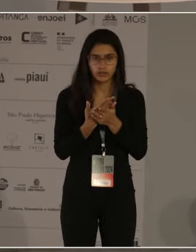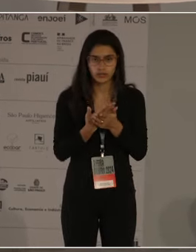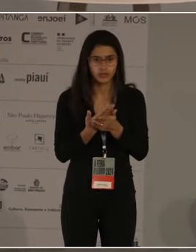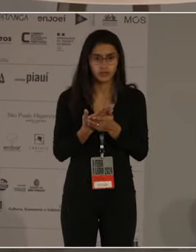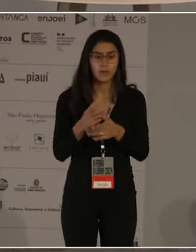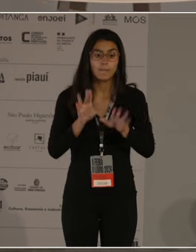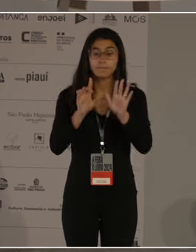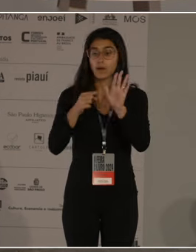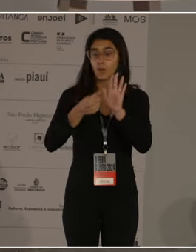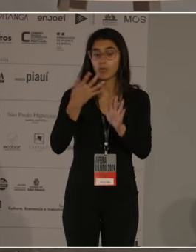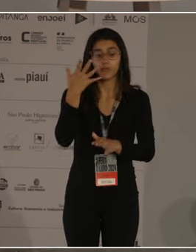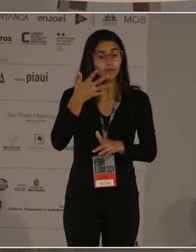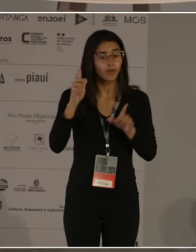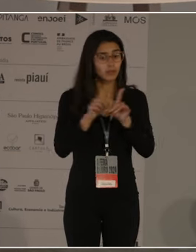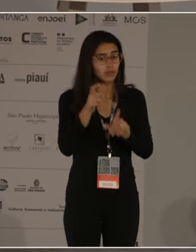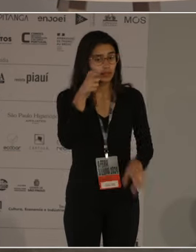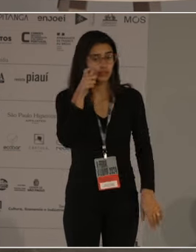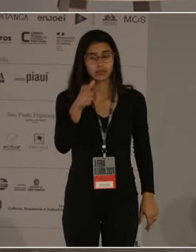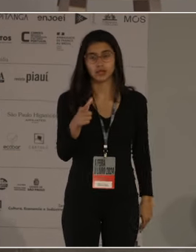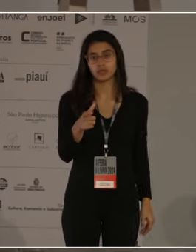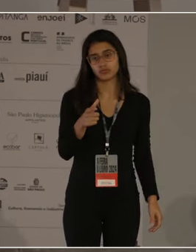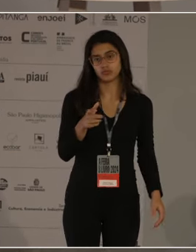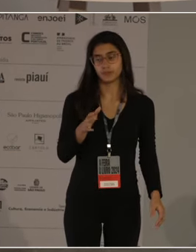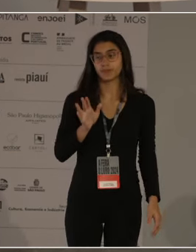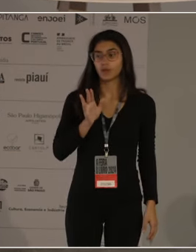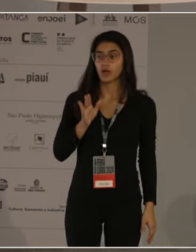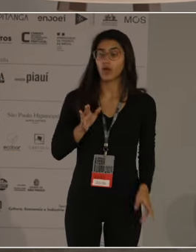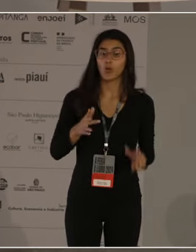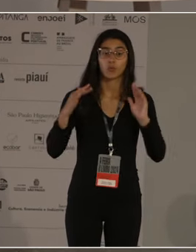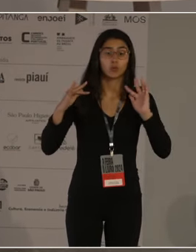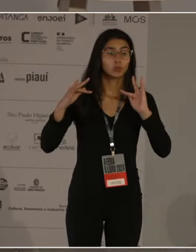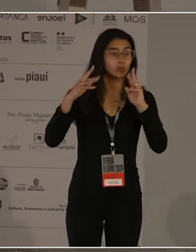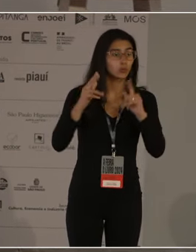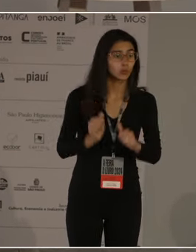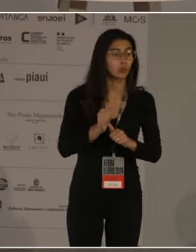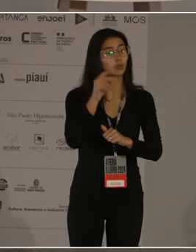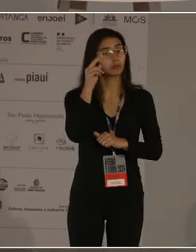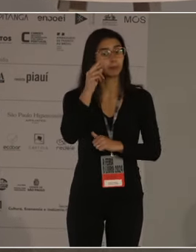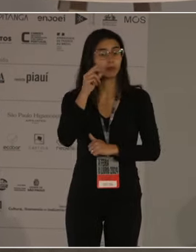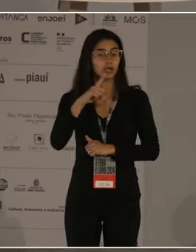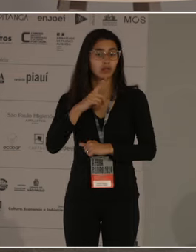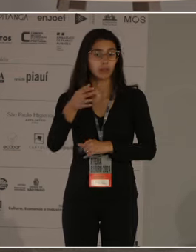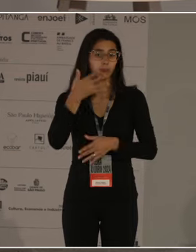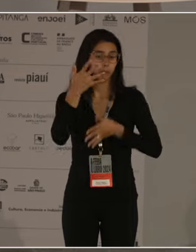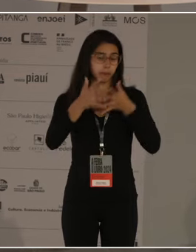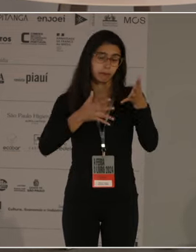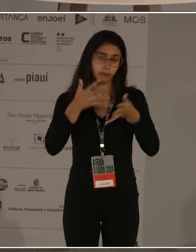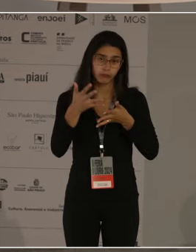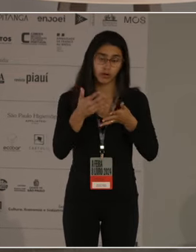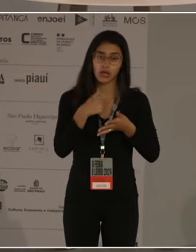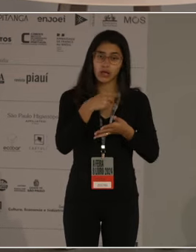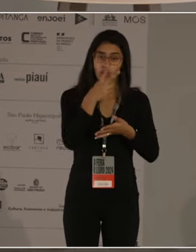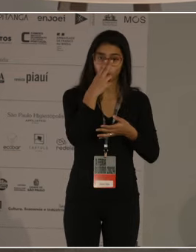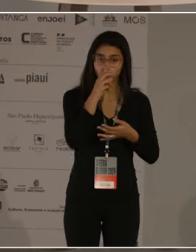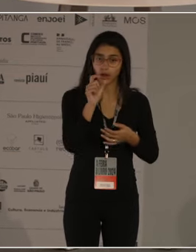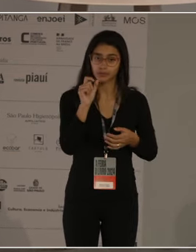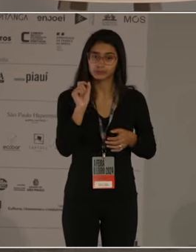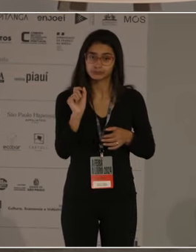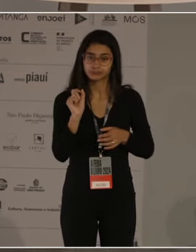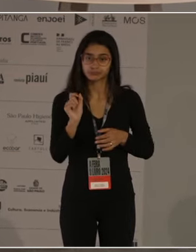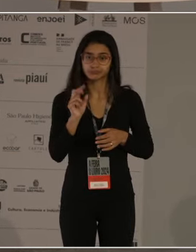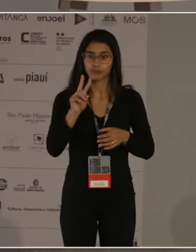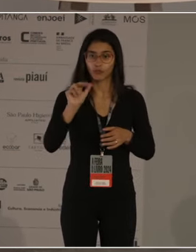Mas uma coisa ele falou muito interessante. Ele falou, olha, com todas as ressalvas, eu acho que